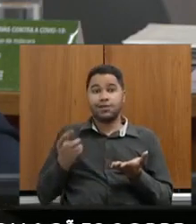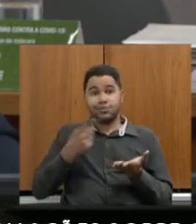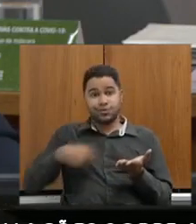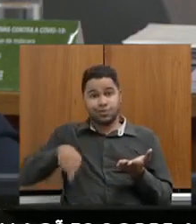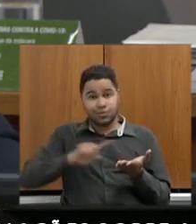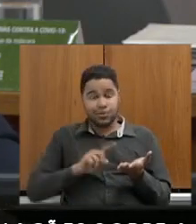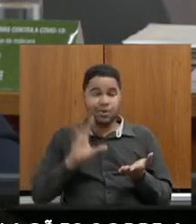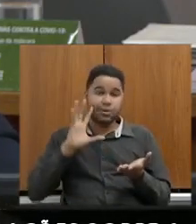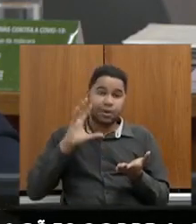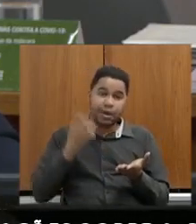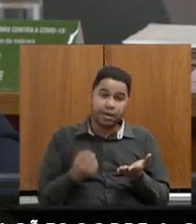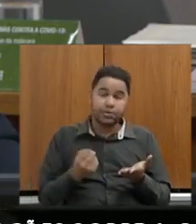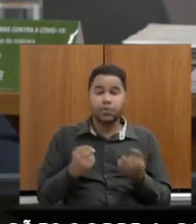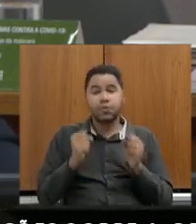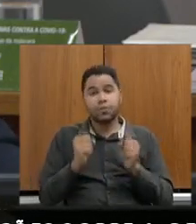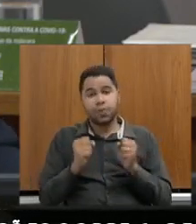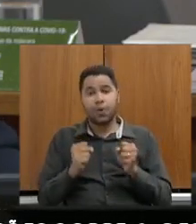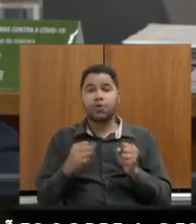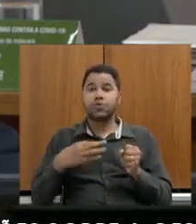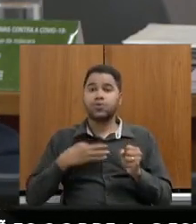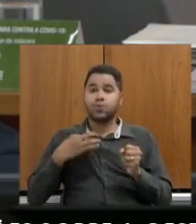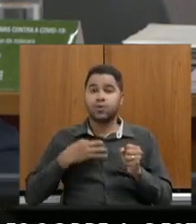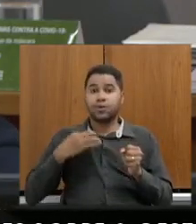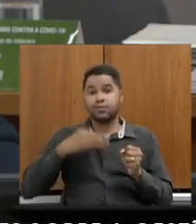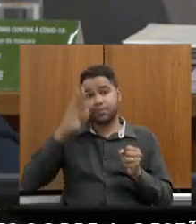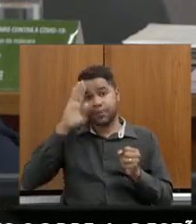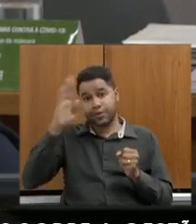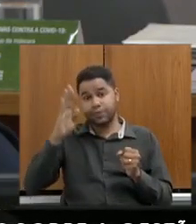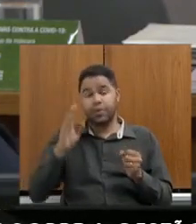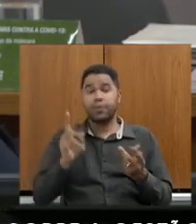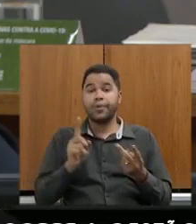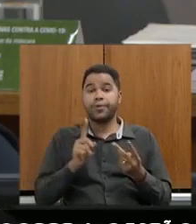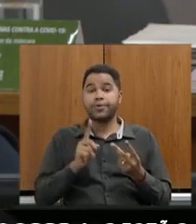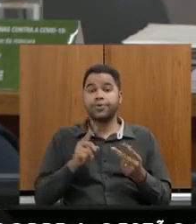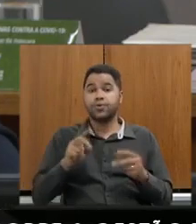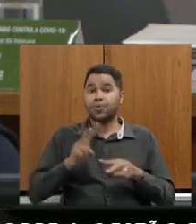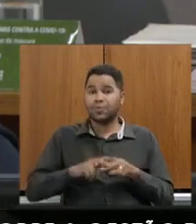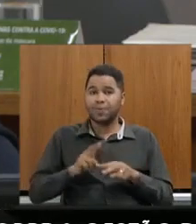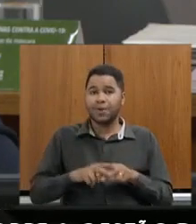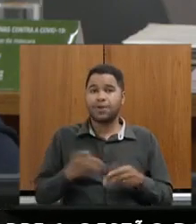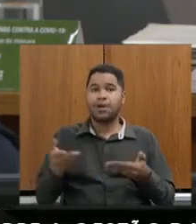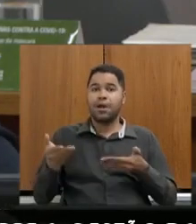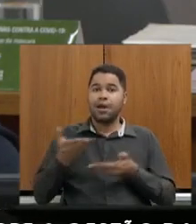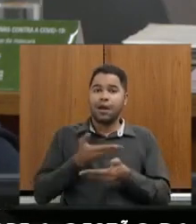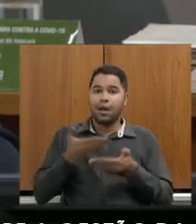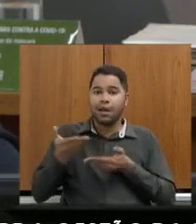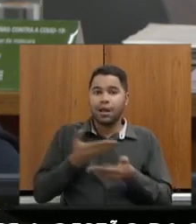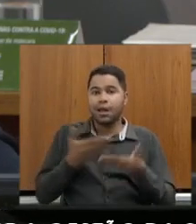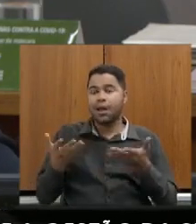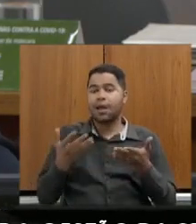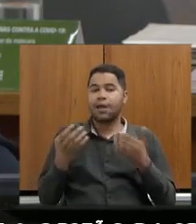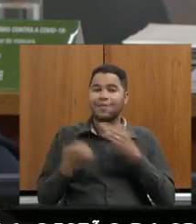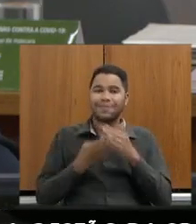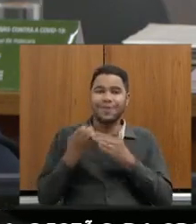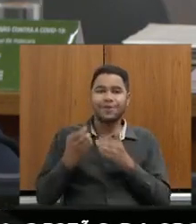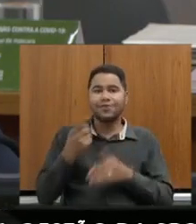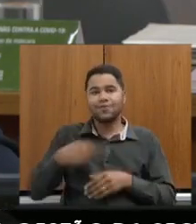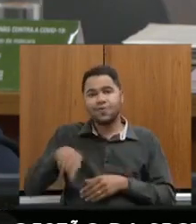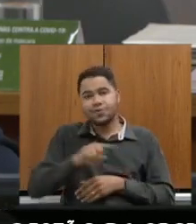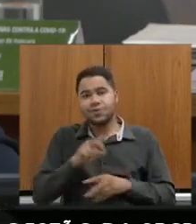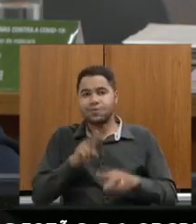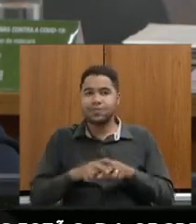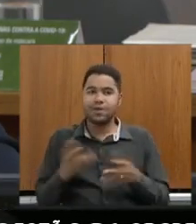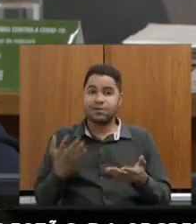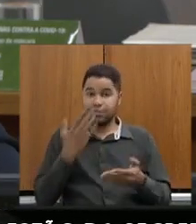se nós que não praticando os crimes podemos ser vontade principalmente o preso então quando você não está lidando com o empresariado quando você não tá fazendo